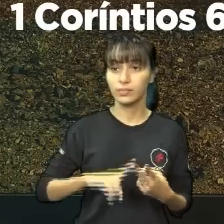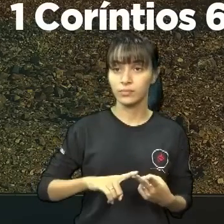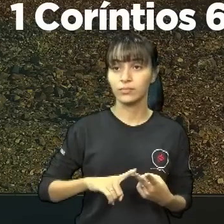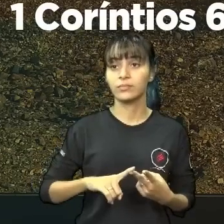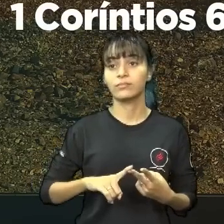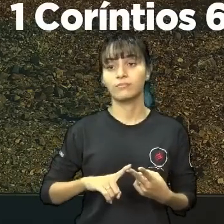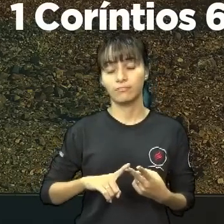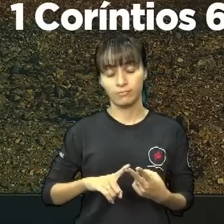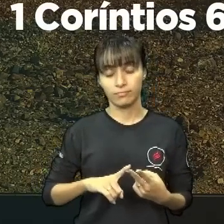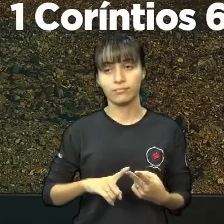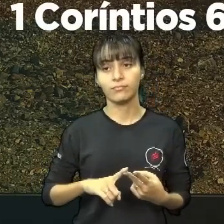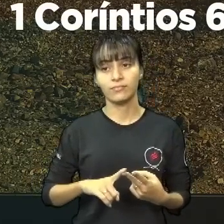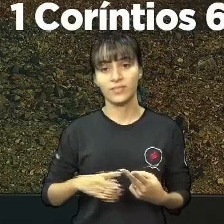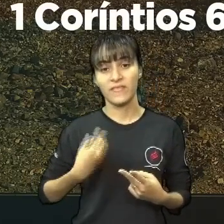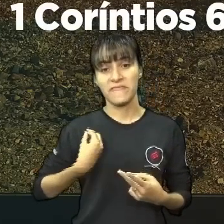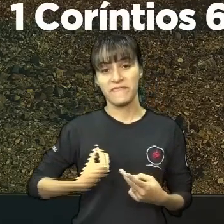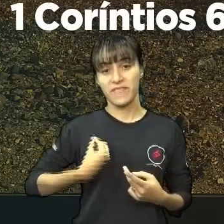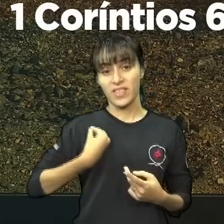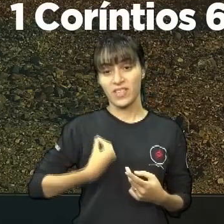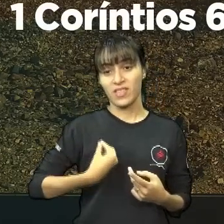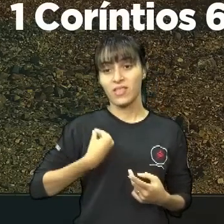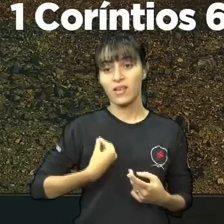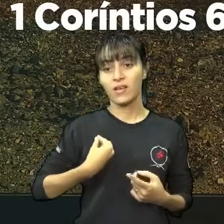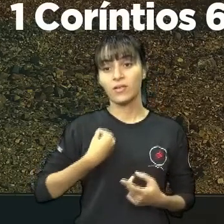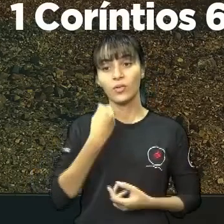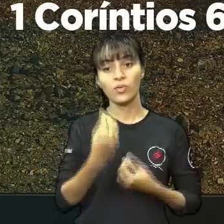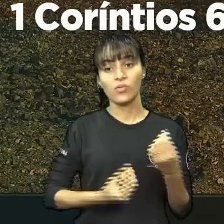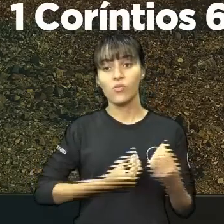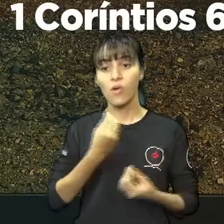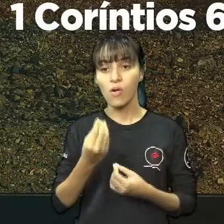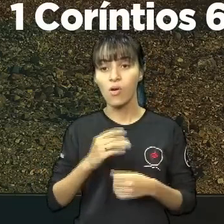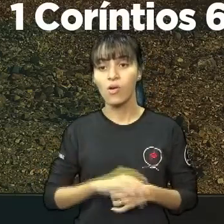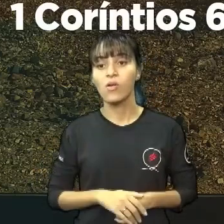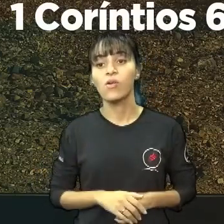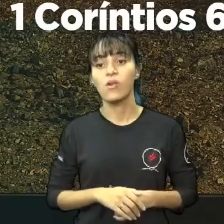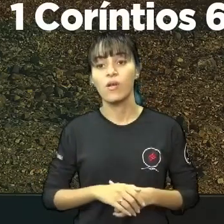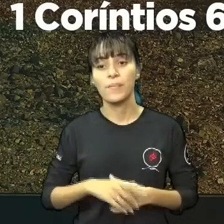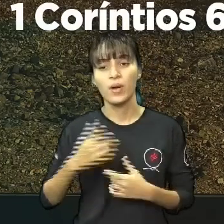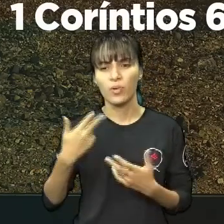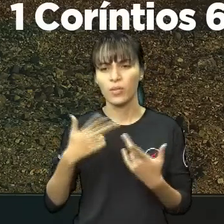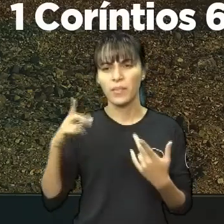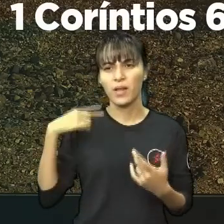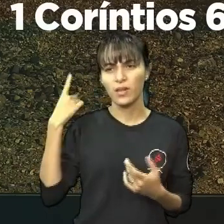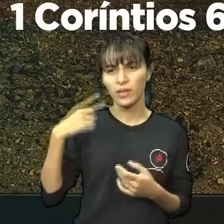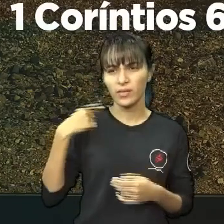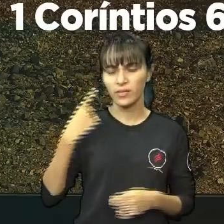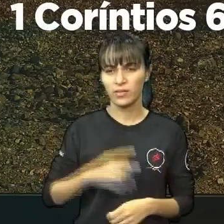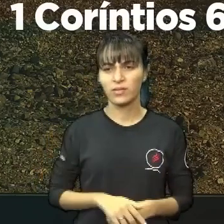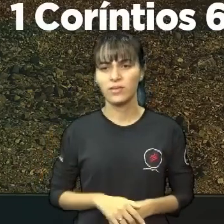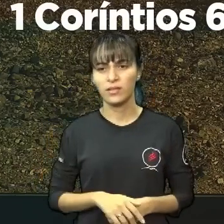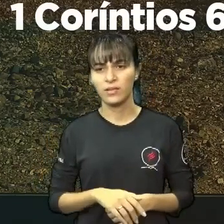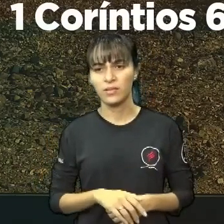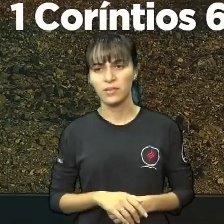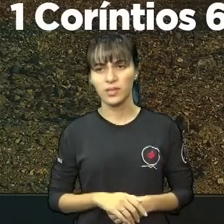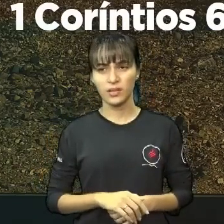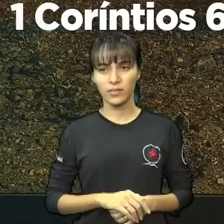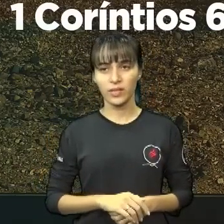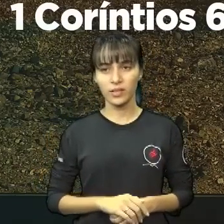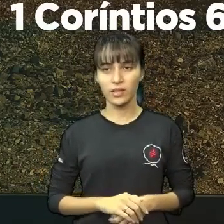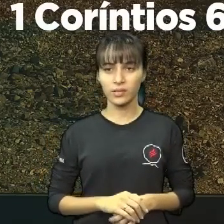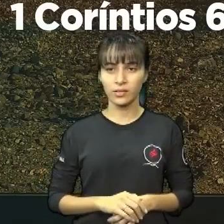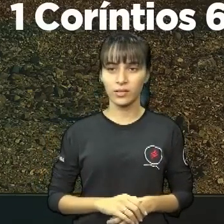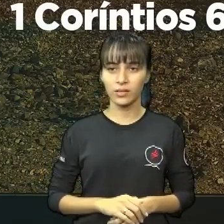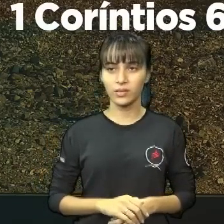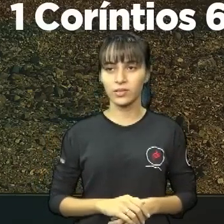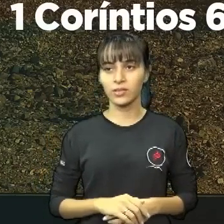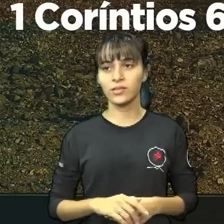vive uma vida cometendo as coisas mais loucas nem os devassos nem